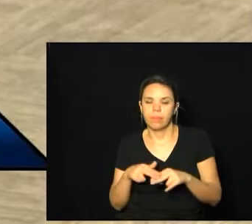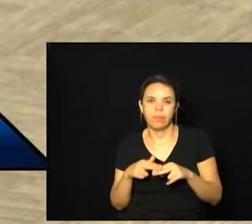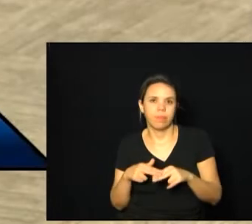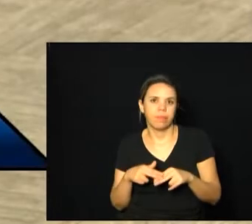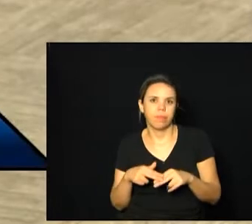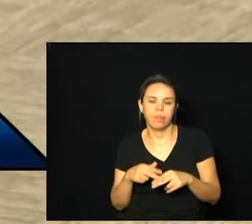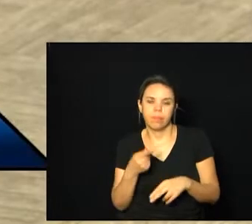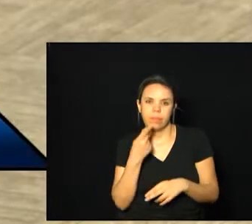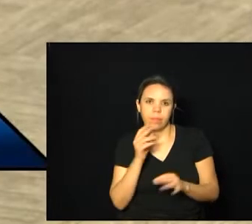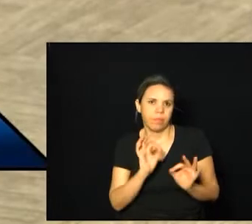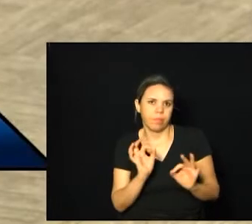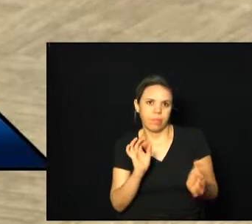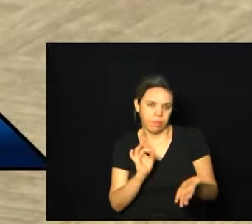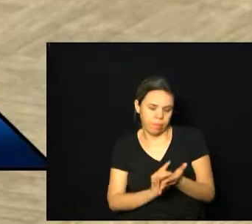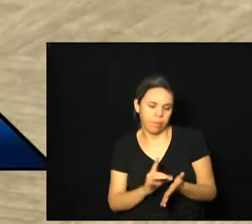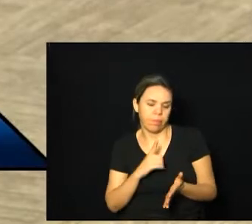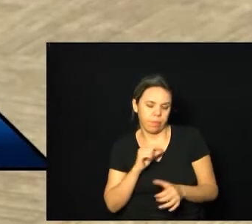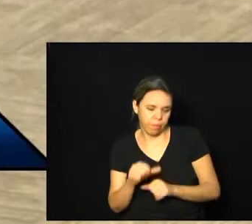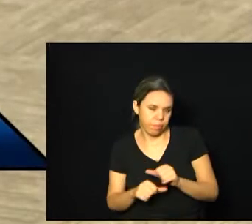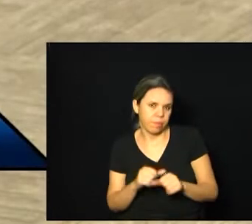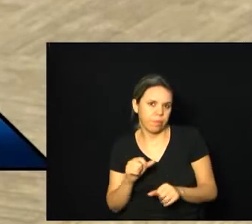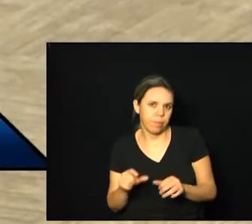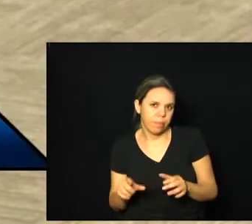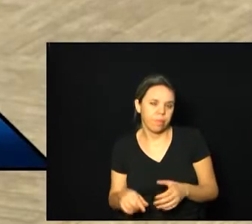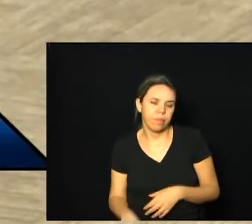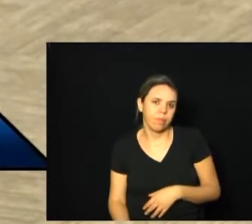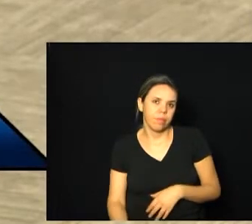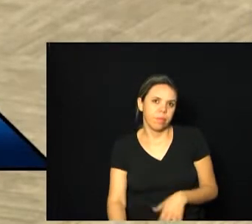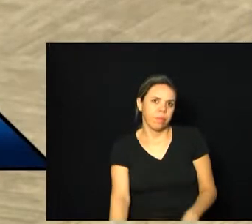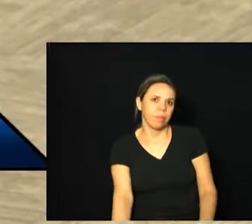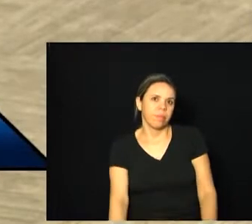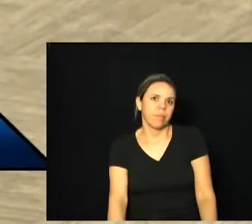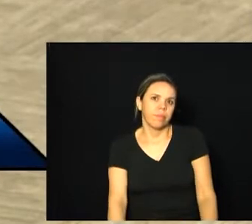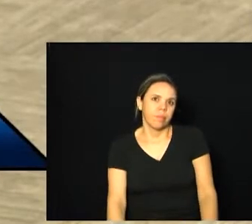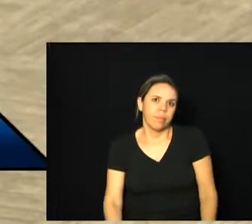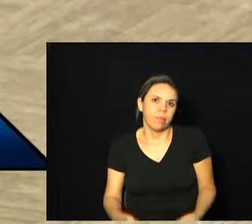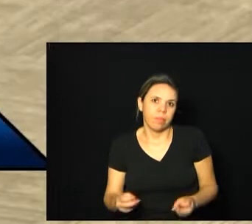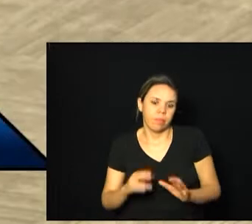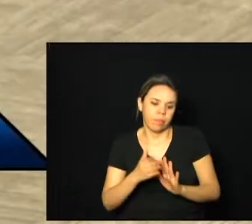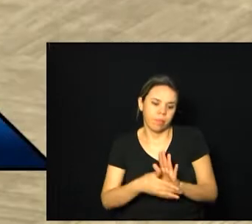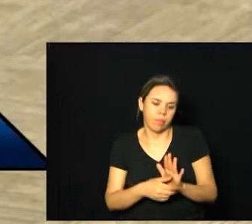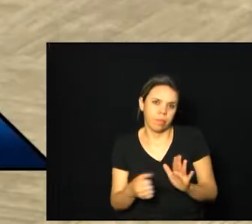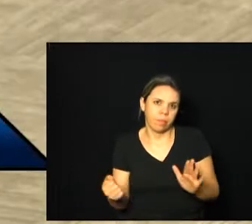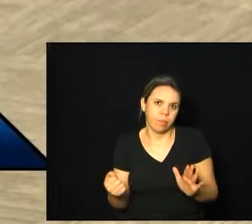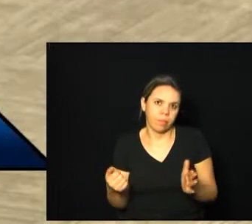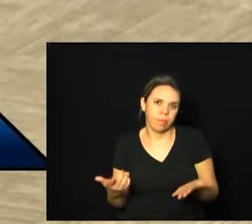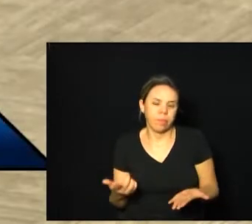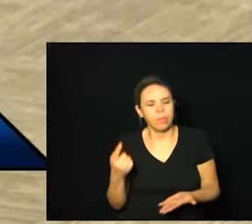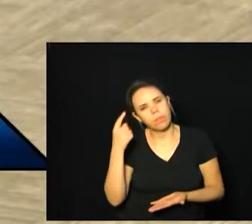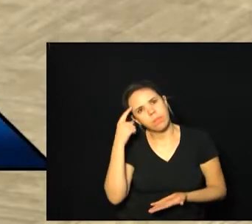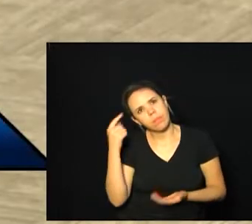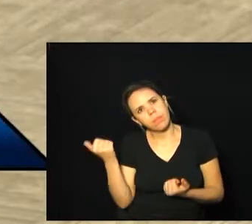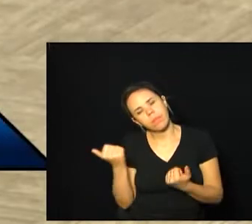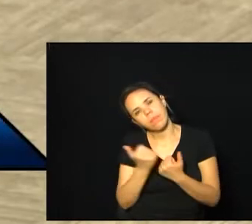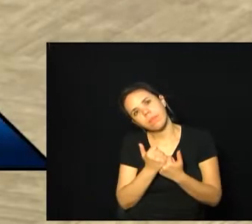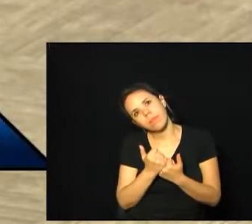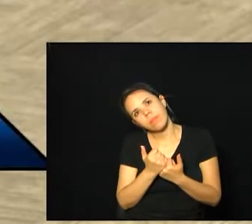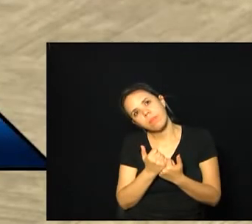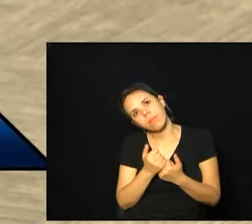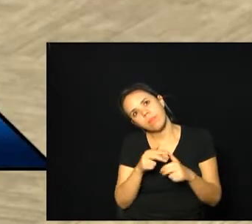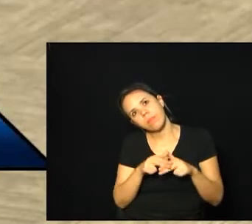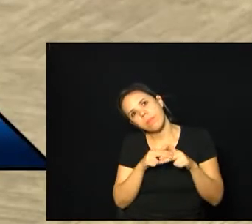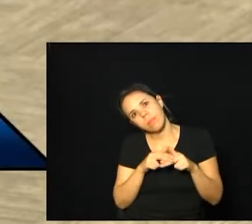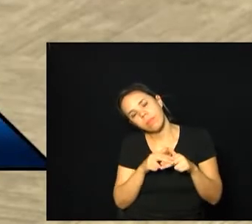que você falasse, não, realmente tem que ter essa identificação na porta. Logo pensei em substituir por